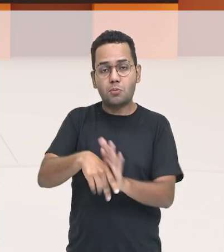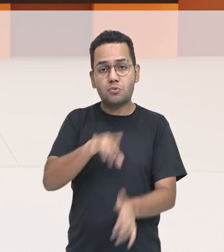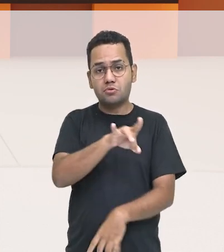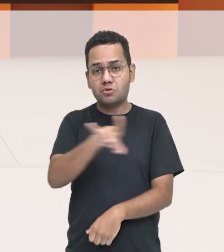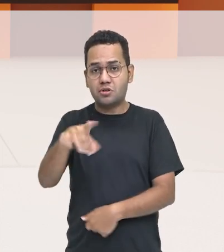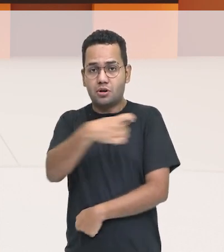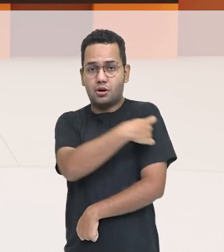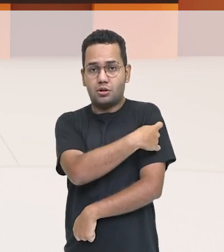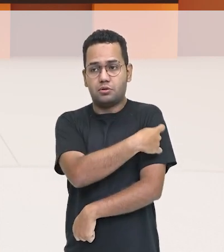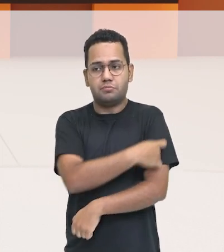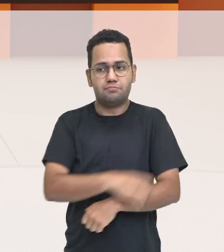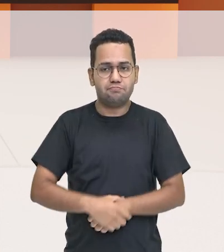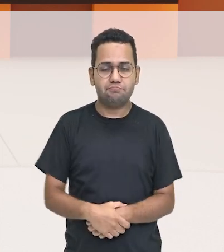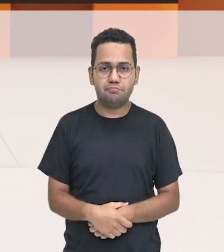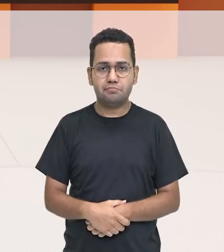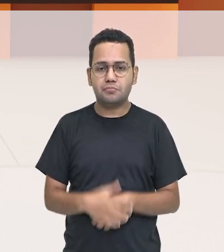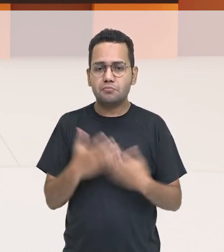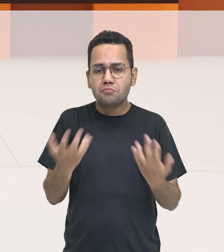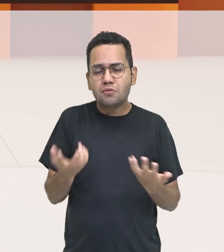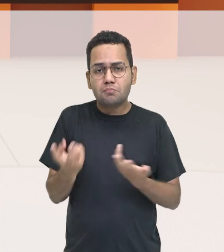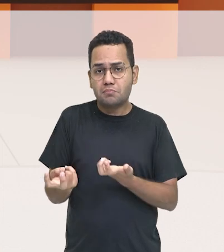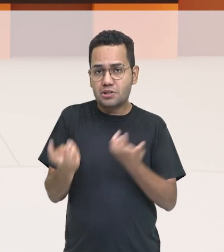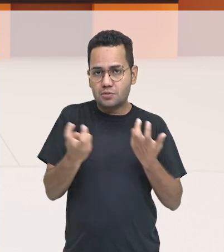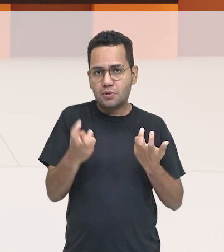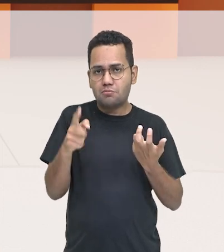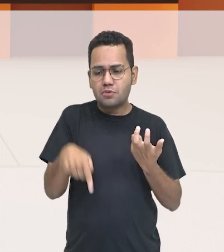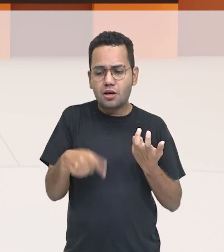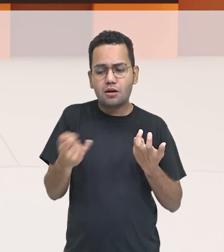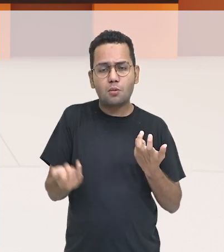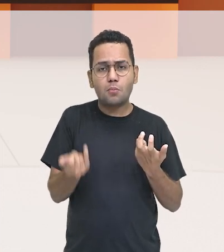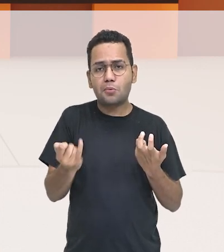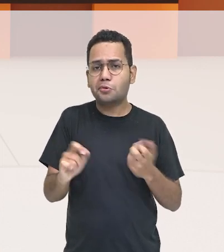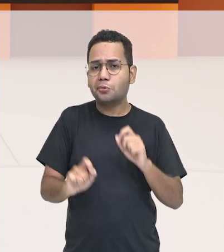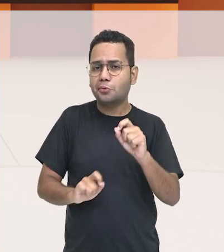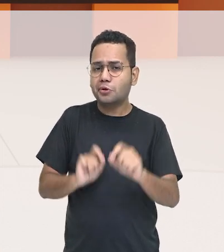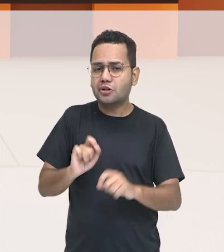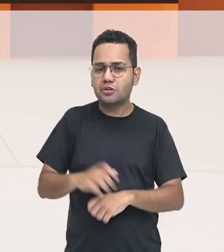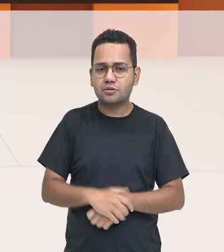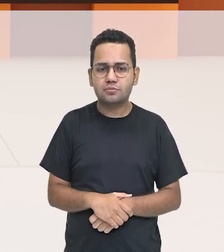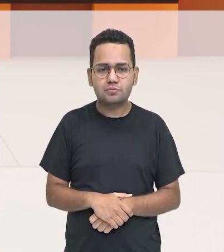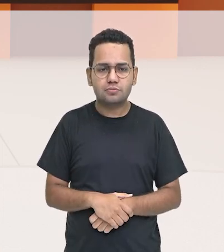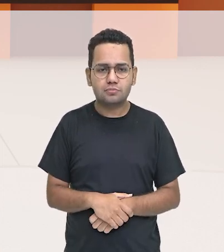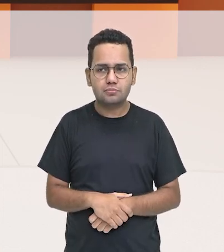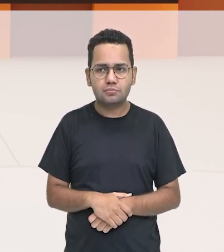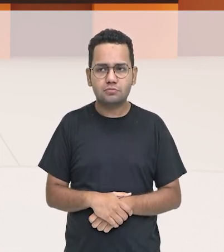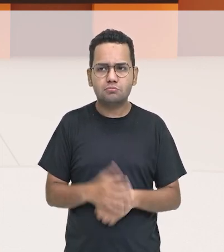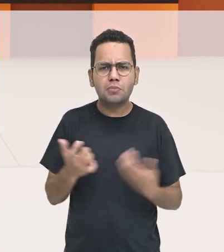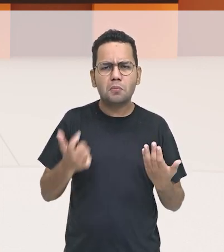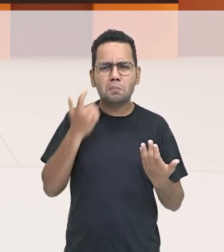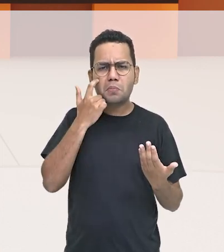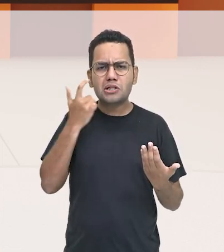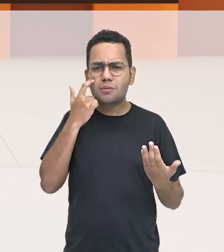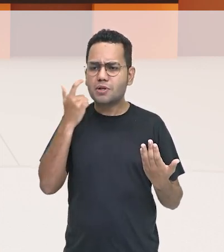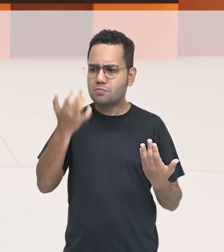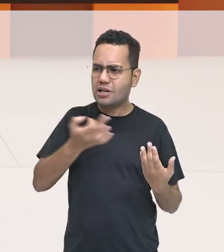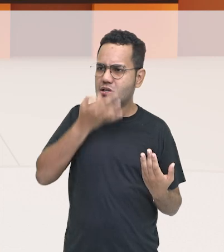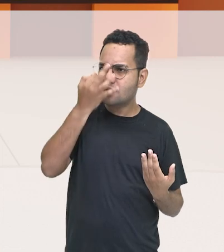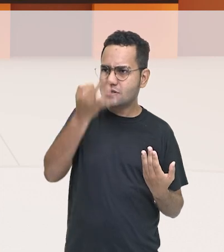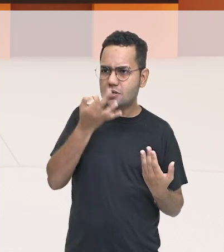a importância da Sociologia é, sim, trazer um aluno crítico, um indivíduo que